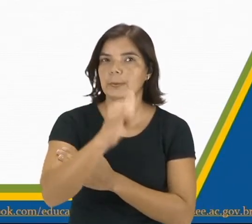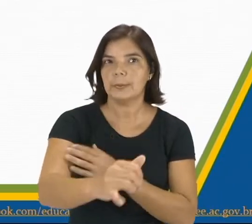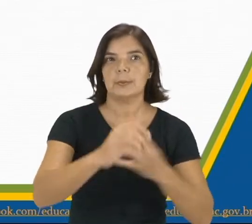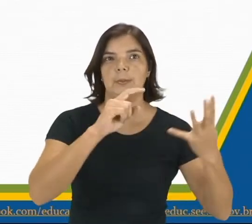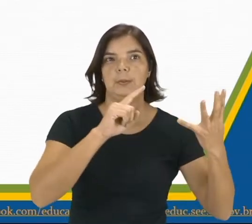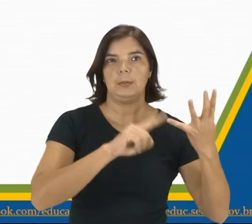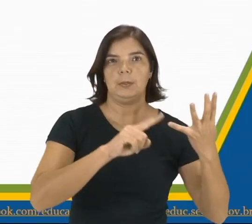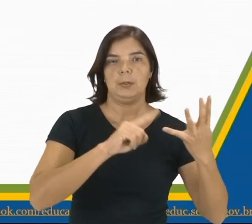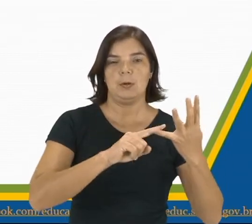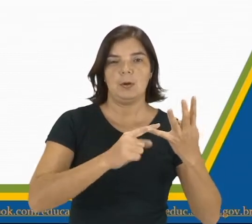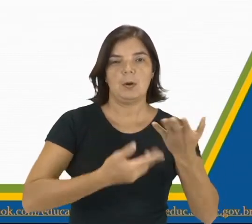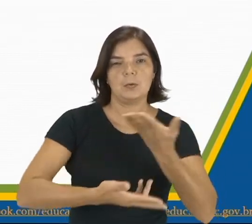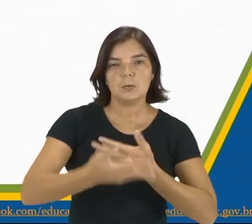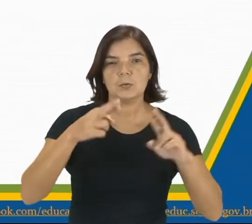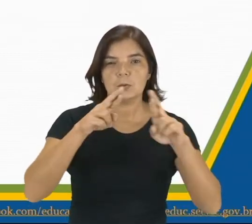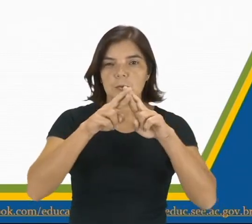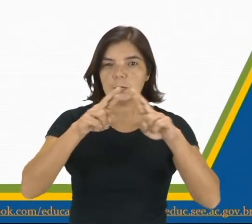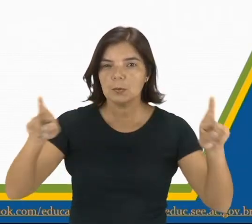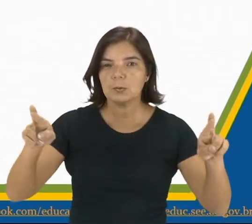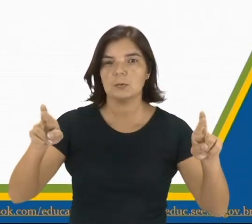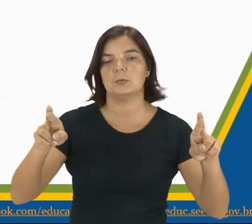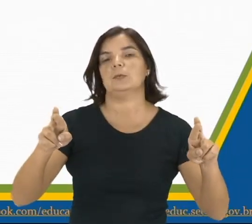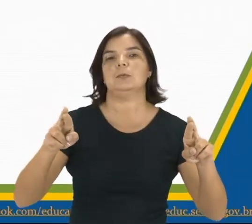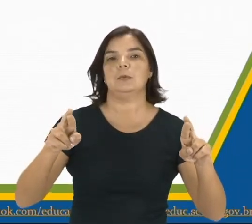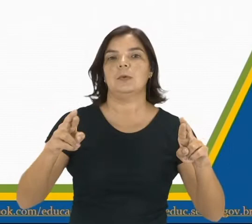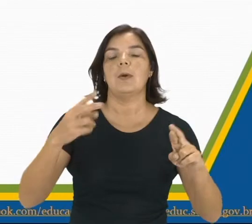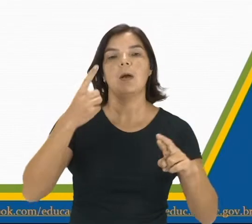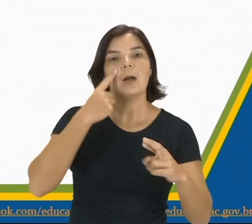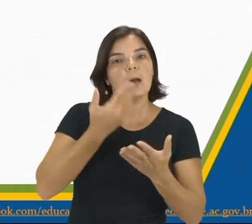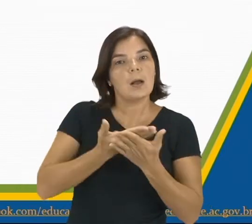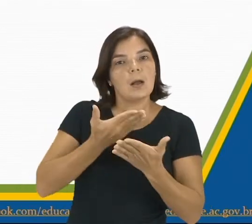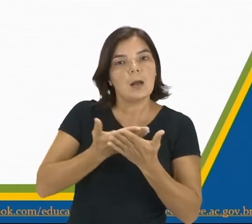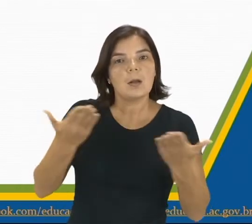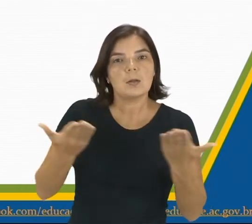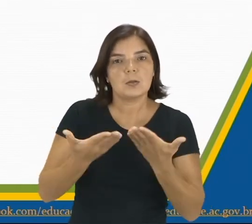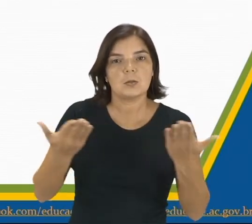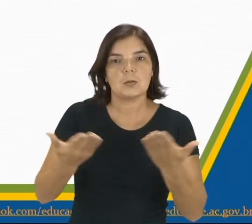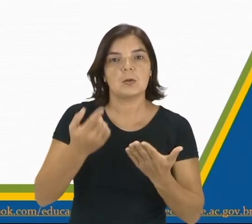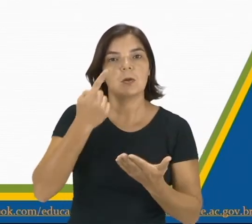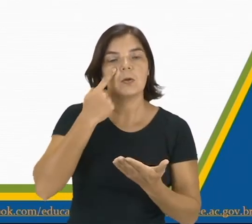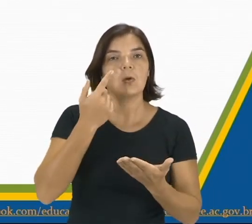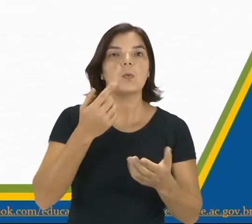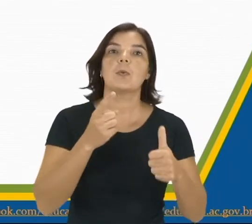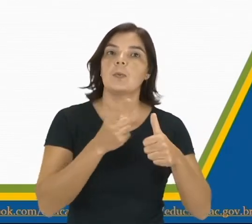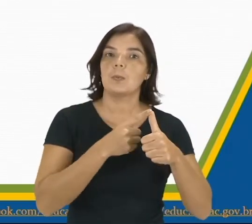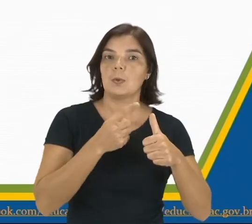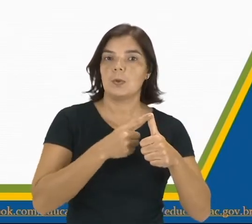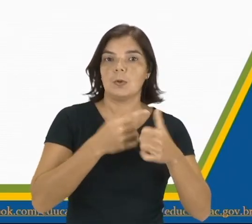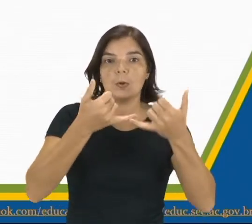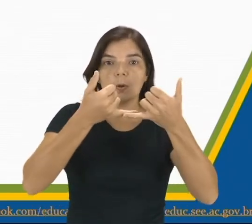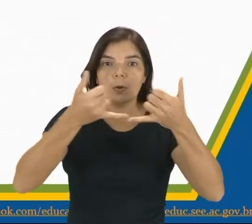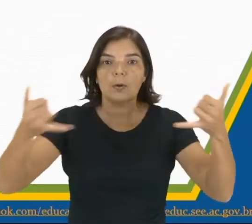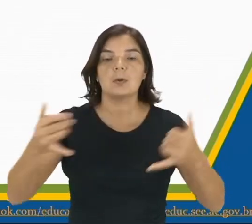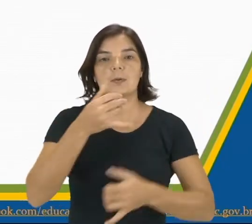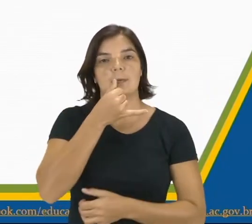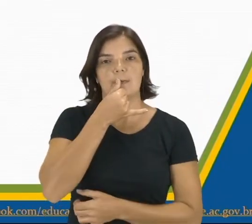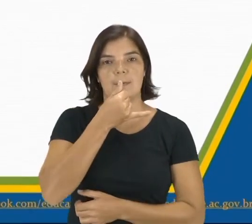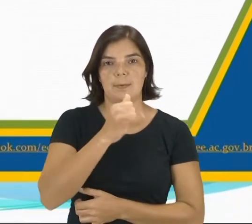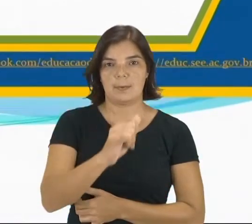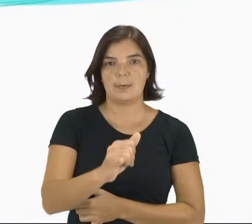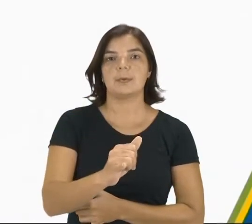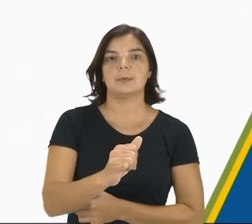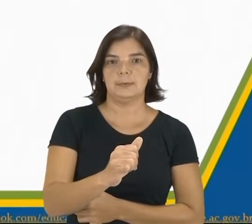elétrica. E quarto, associação de resistores. Nessa aula de hoje nós vamos estudar corrente